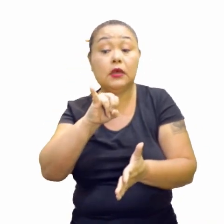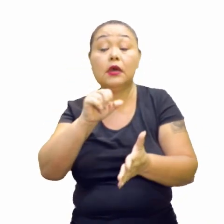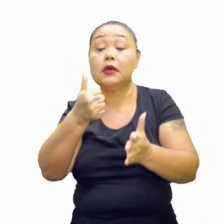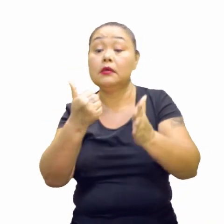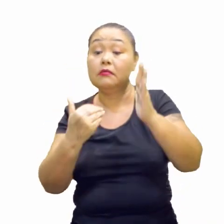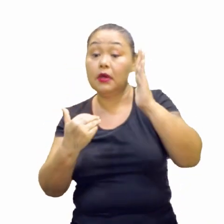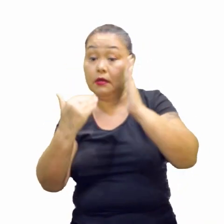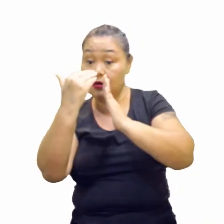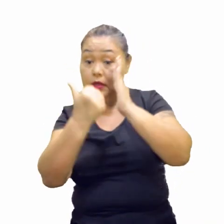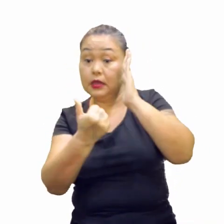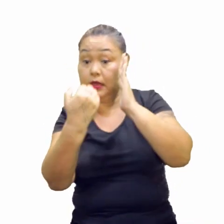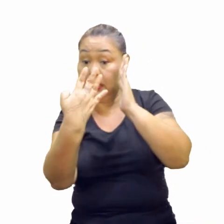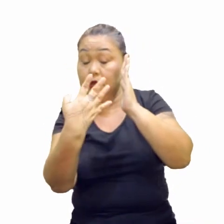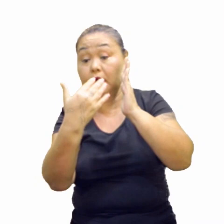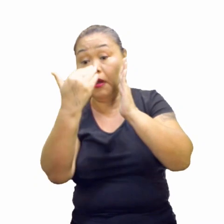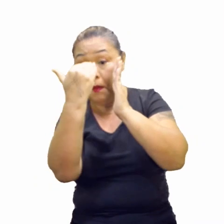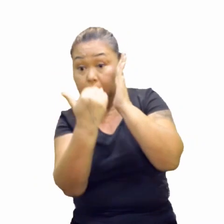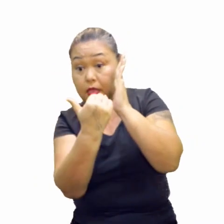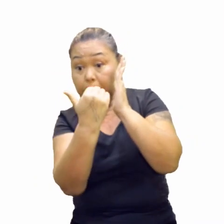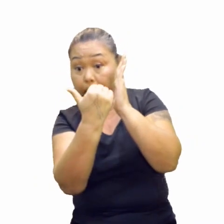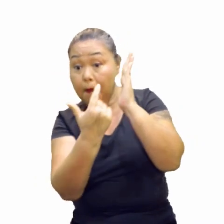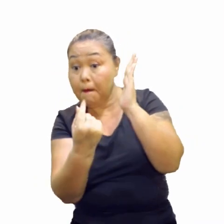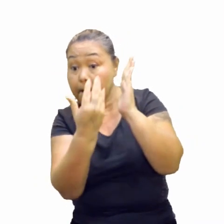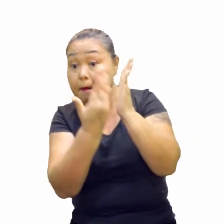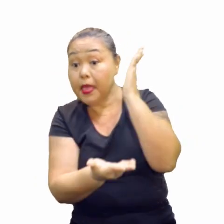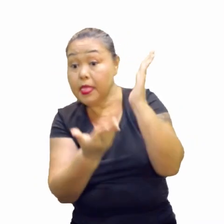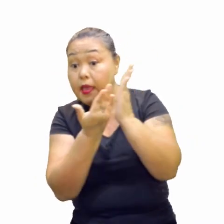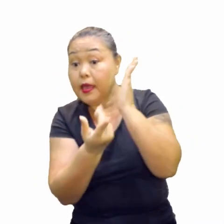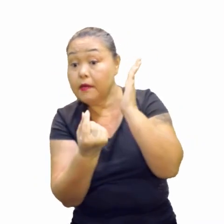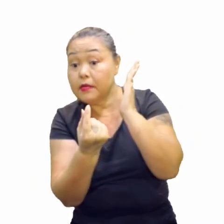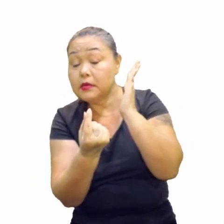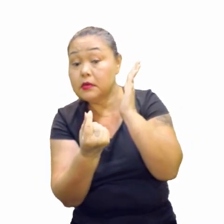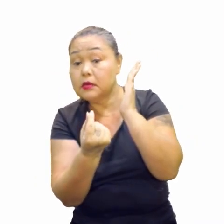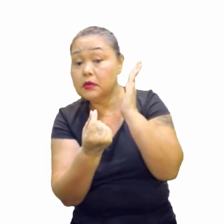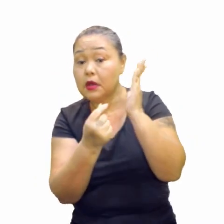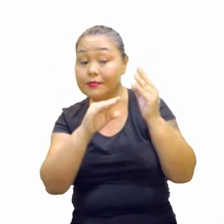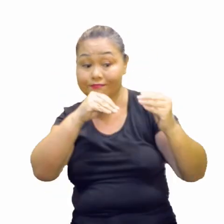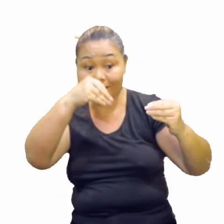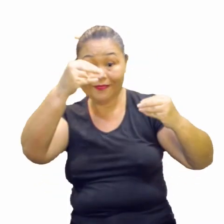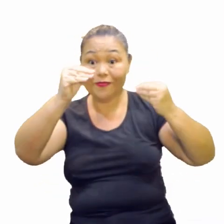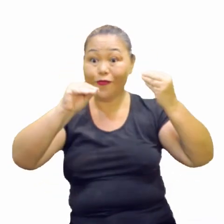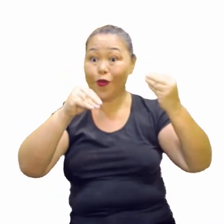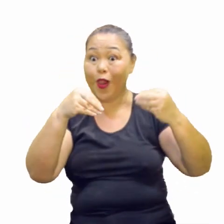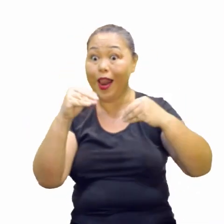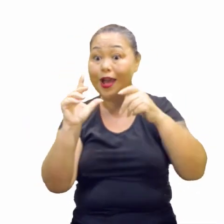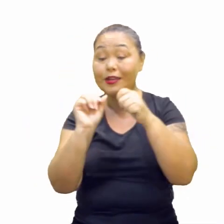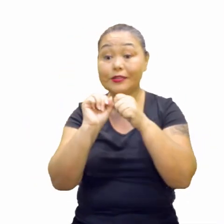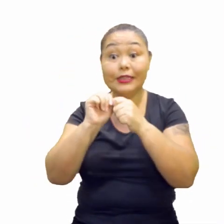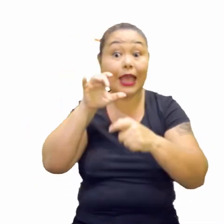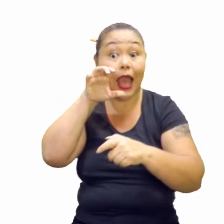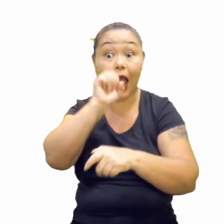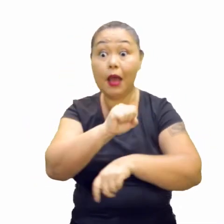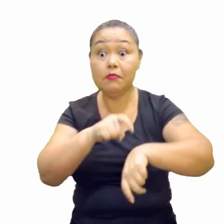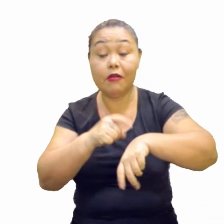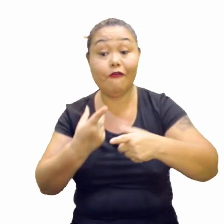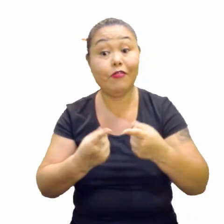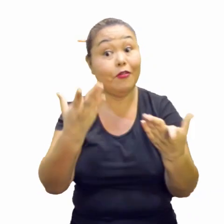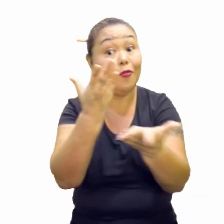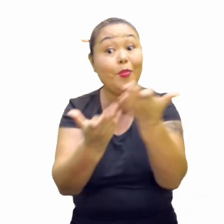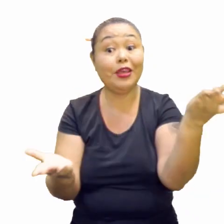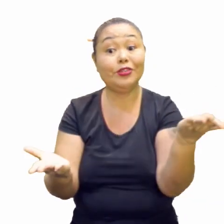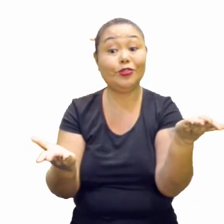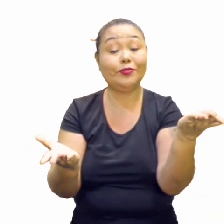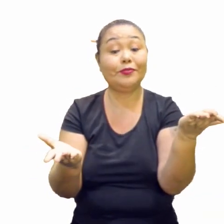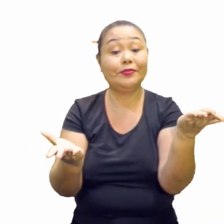mais ainda. Então, esse é muito volátil o mercado. Isso tem que ser muito rápido, senão tu perde.